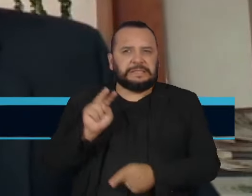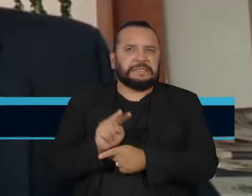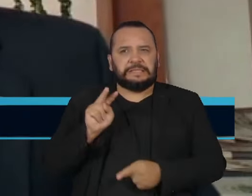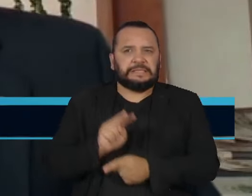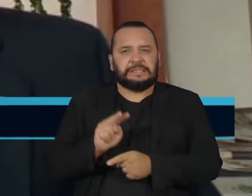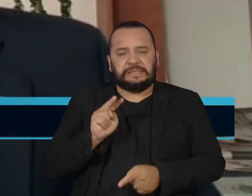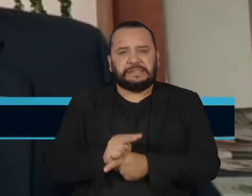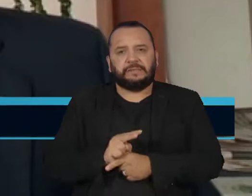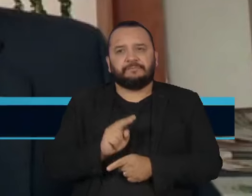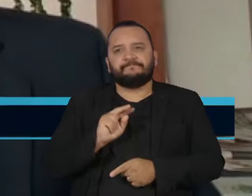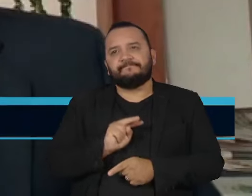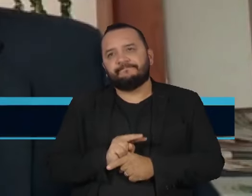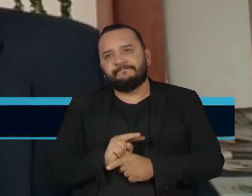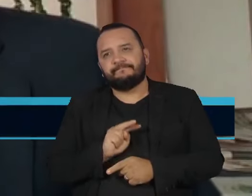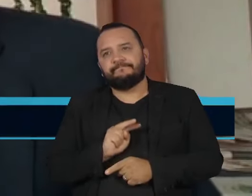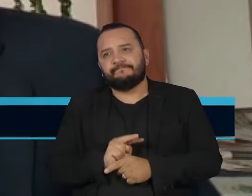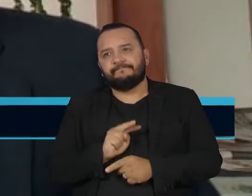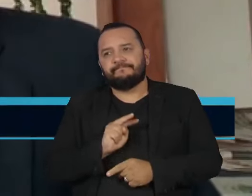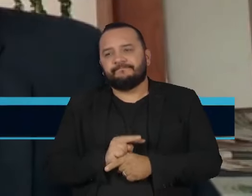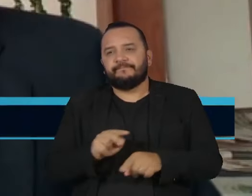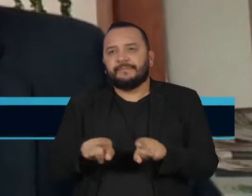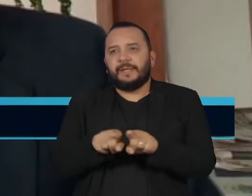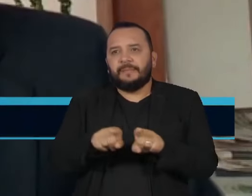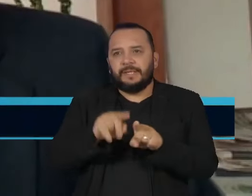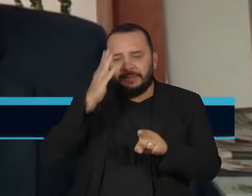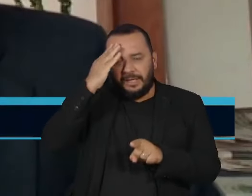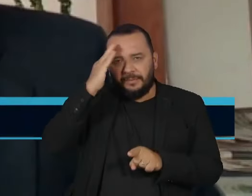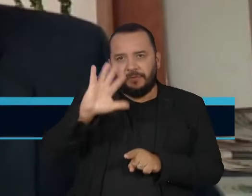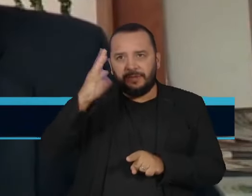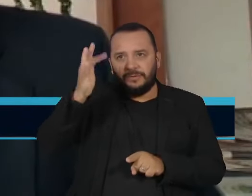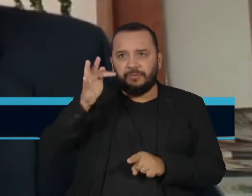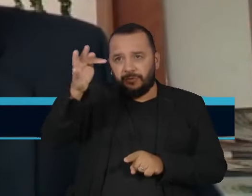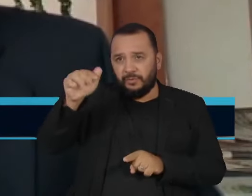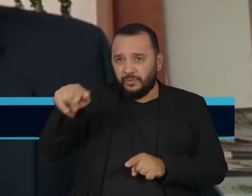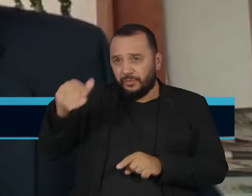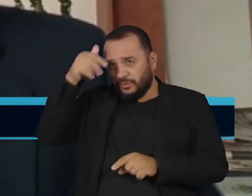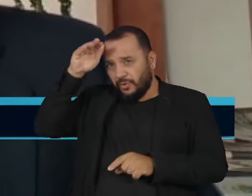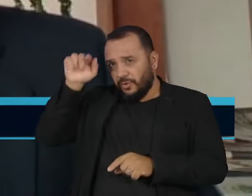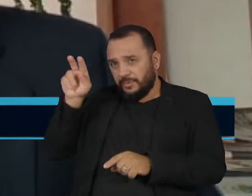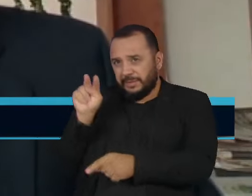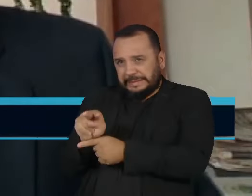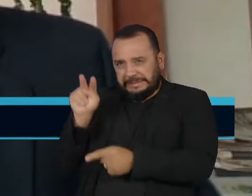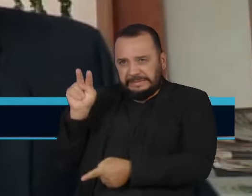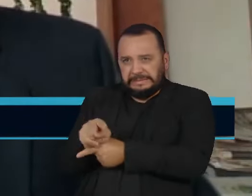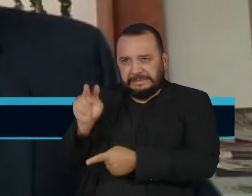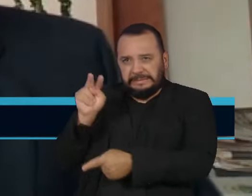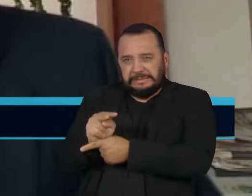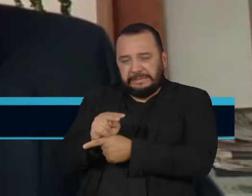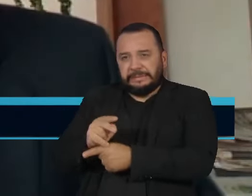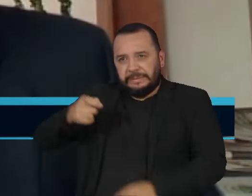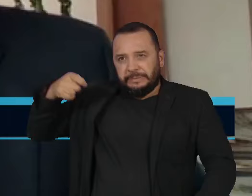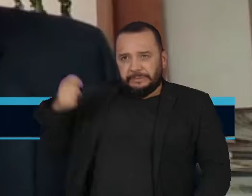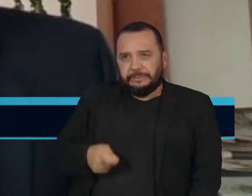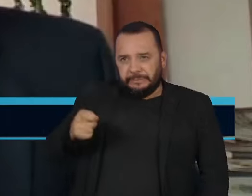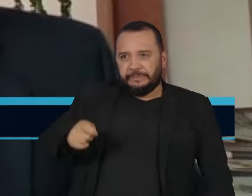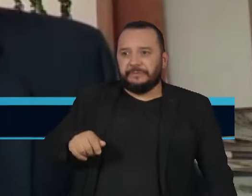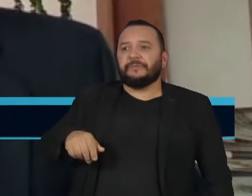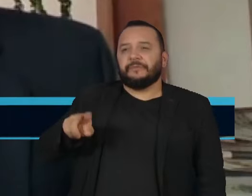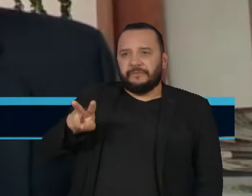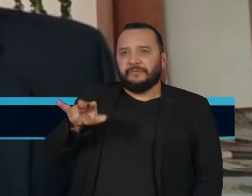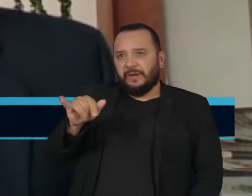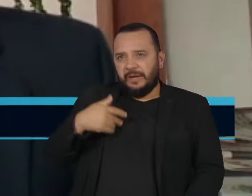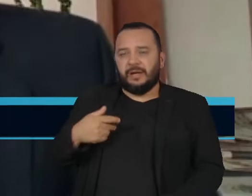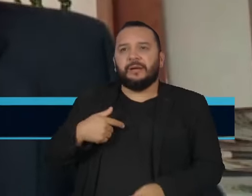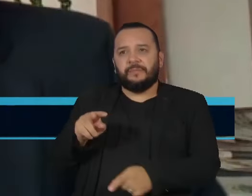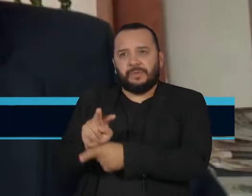previsibilidade. O Trump será mais protecionista, tomará medidas mais duras do ponto de vista